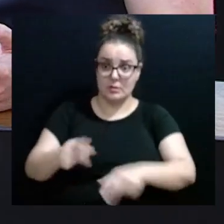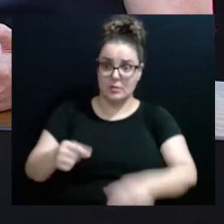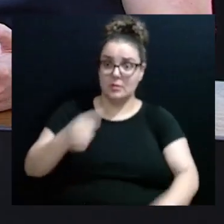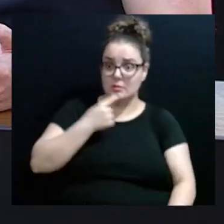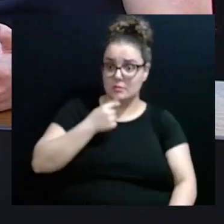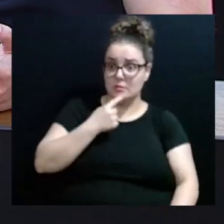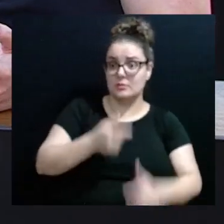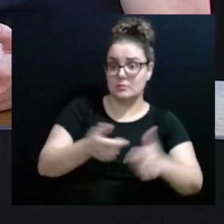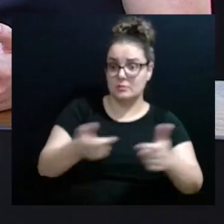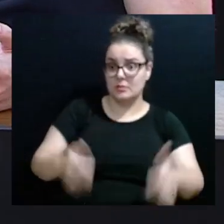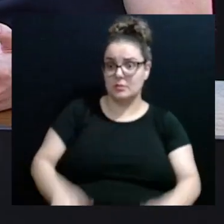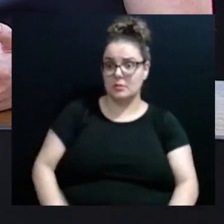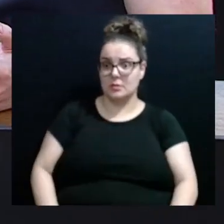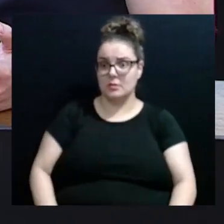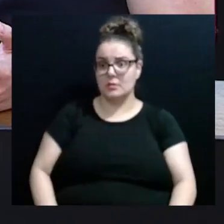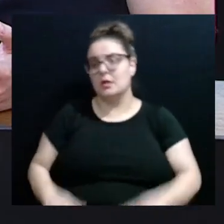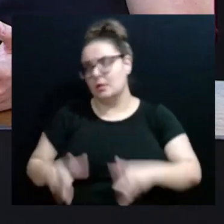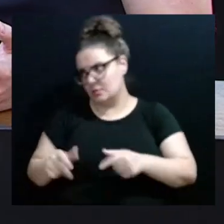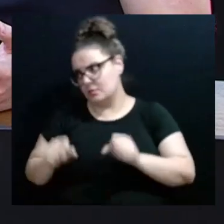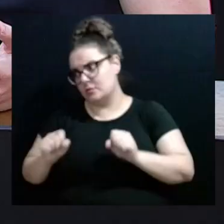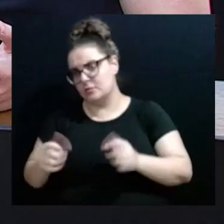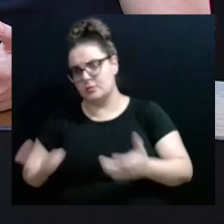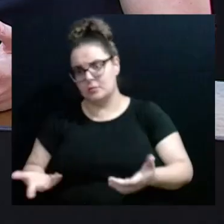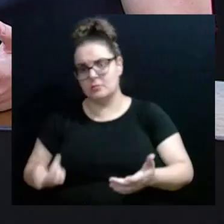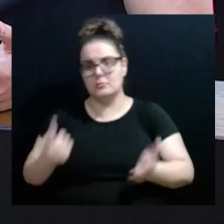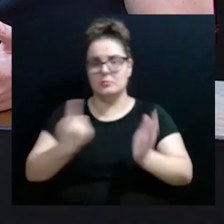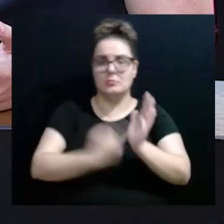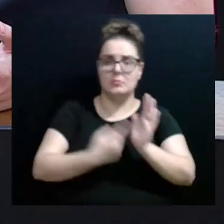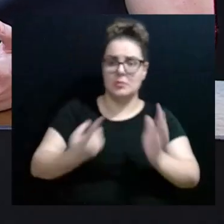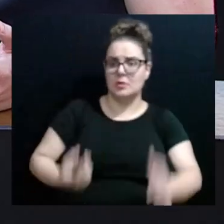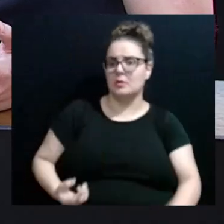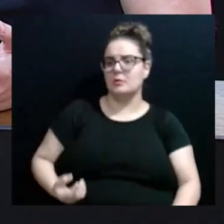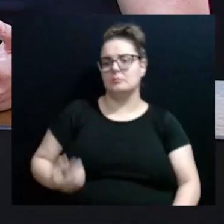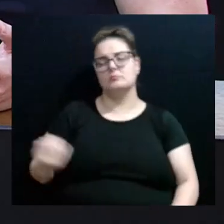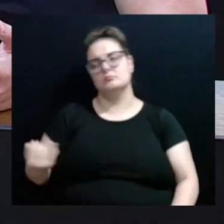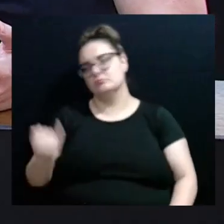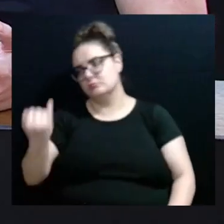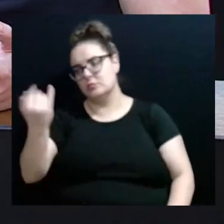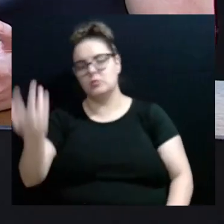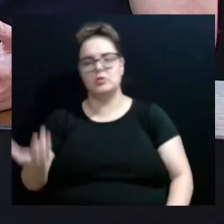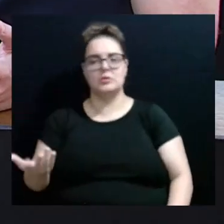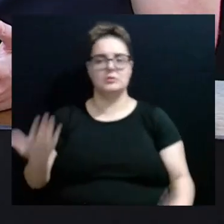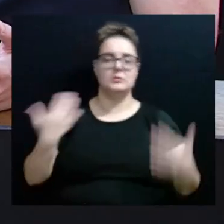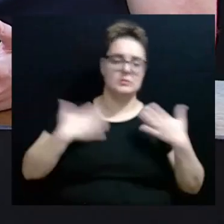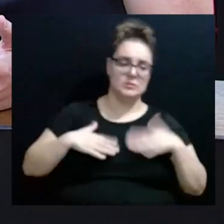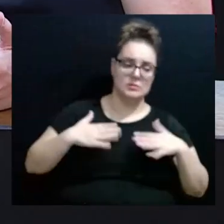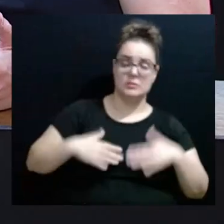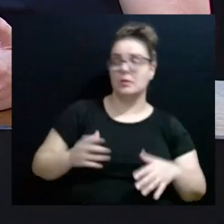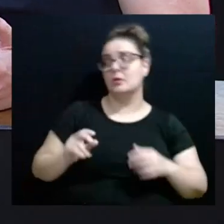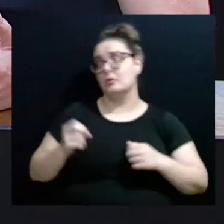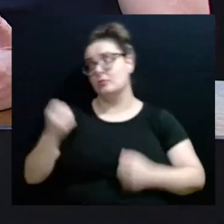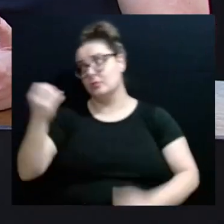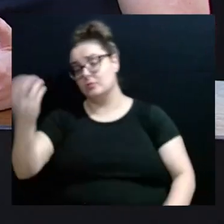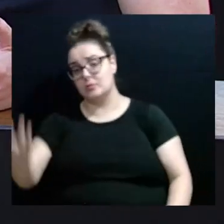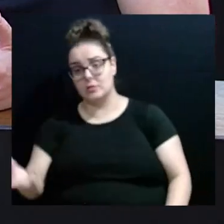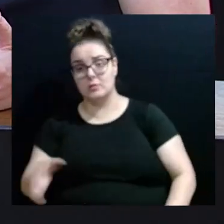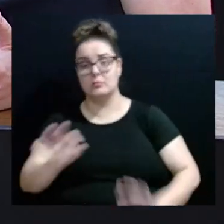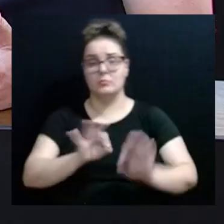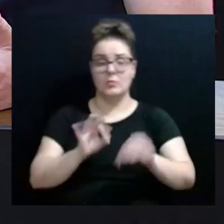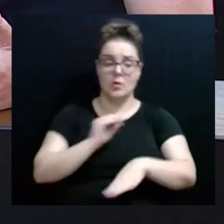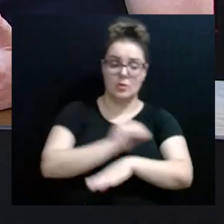nacionais, né, muito feriado, muito prolongado, tem tudo para se tornar momentos marcantes, né? Seja viajando, descansando, né? Por